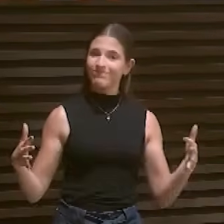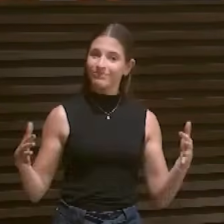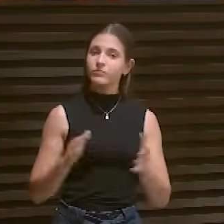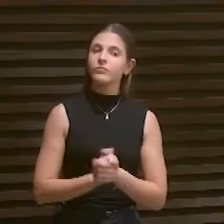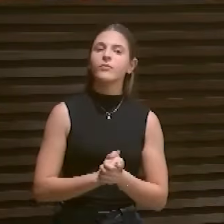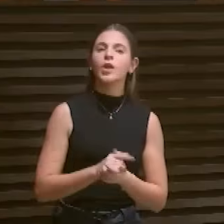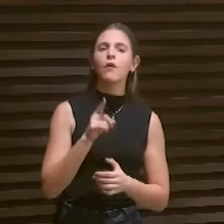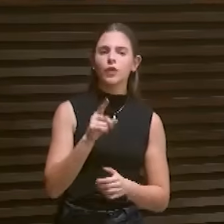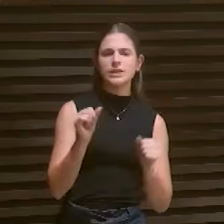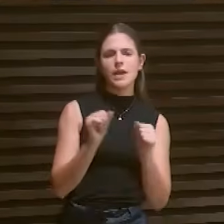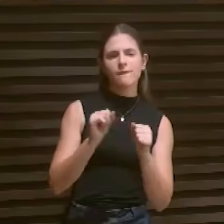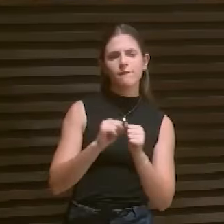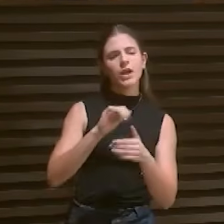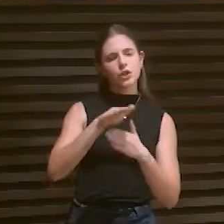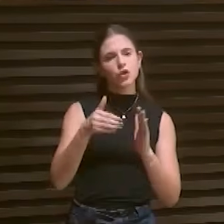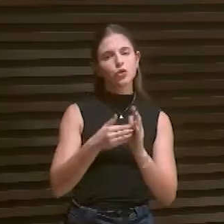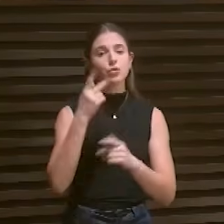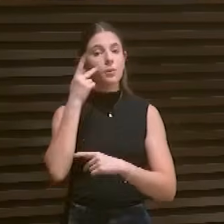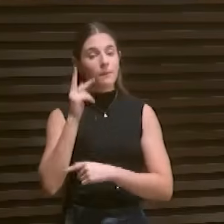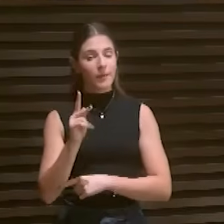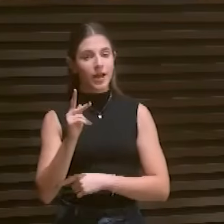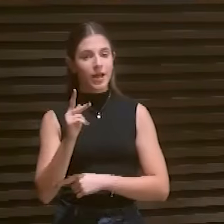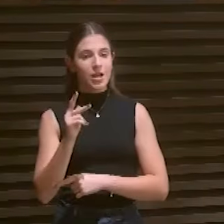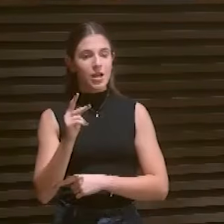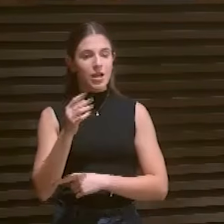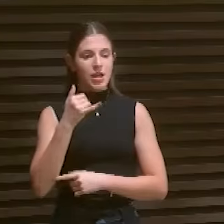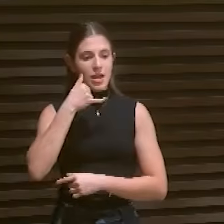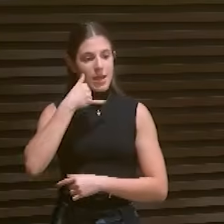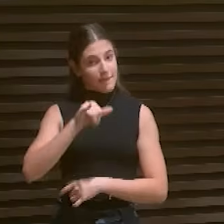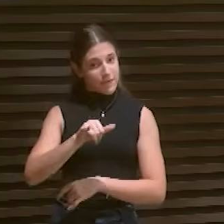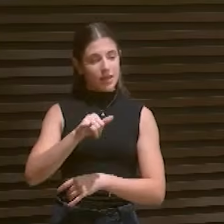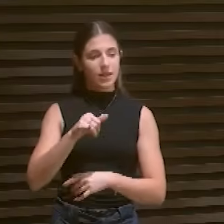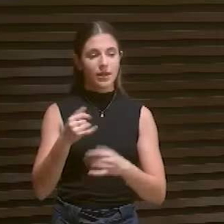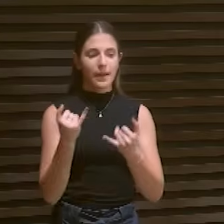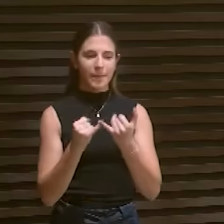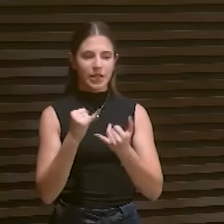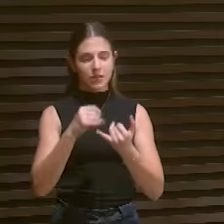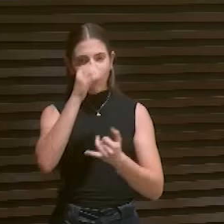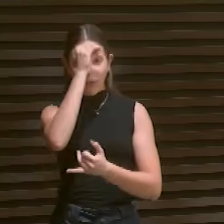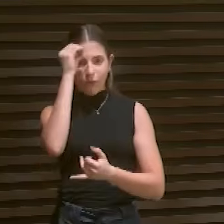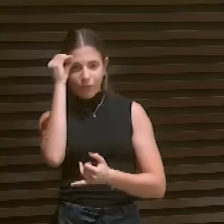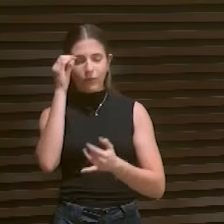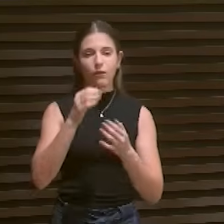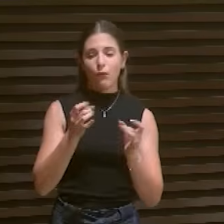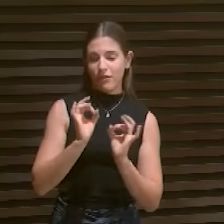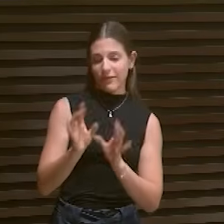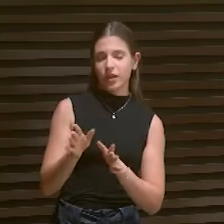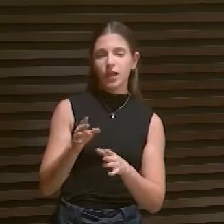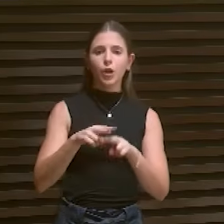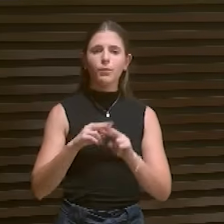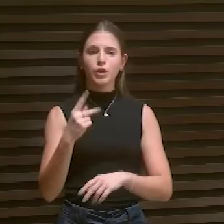Você faz de tudo para evitar parecer tolo ou ser rejeitado por conta da sua fé cristã?